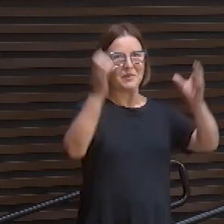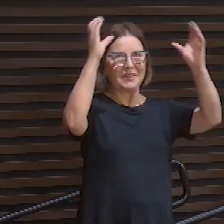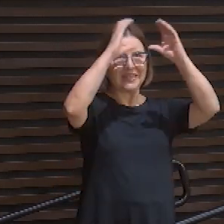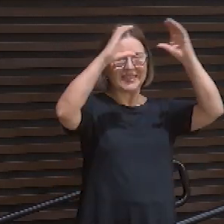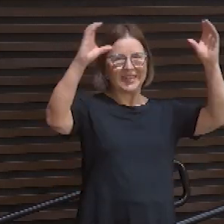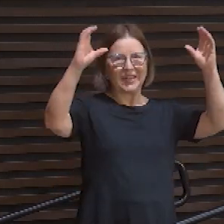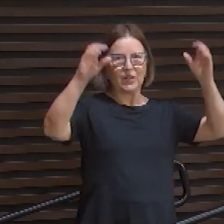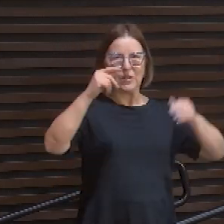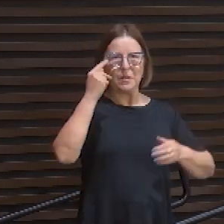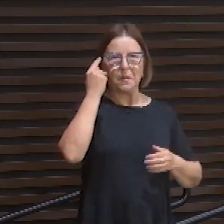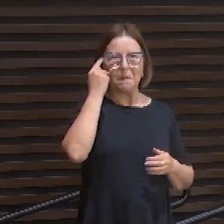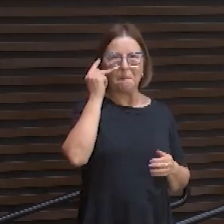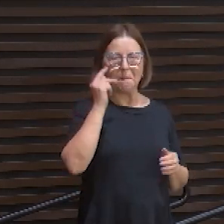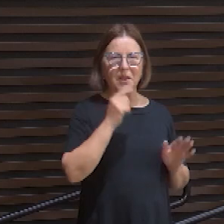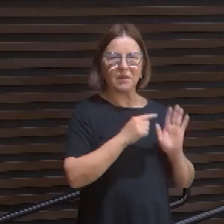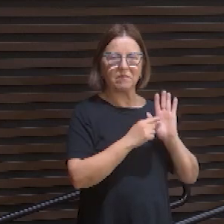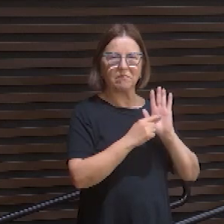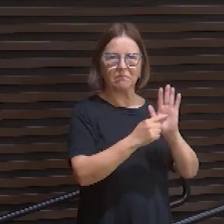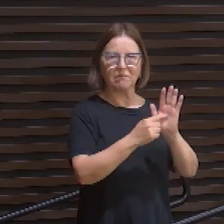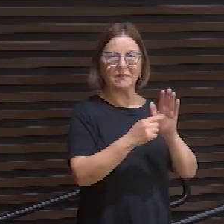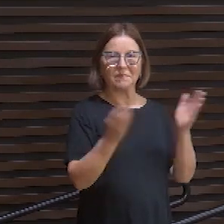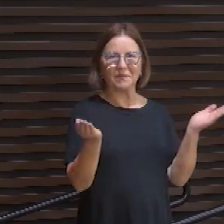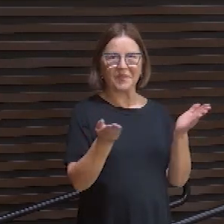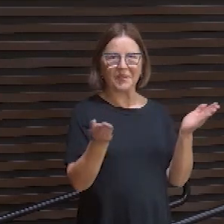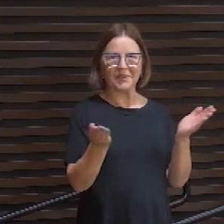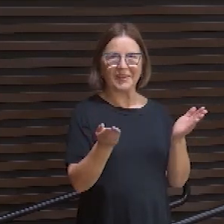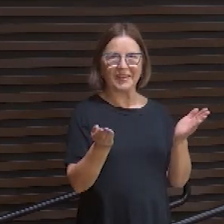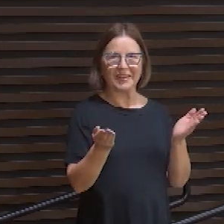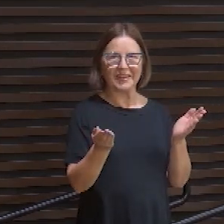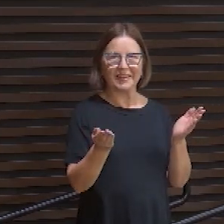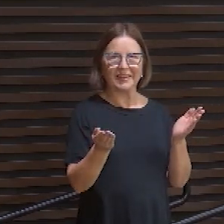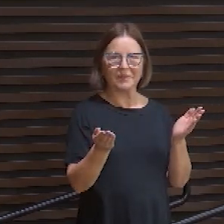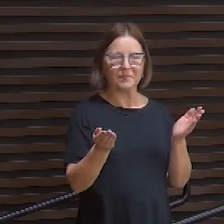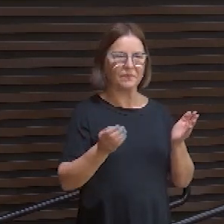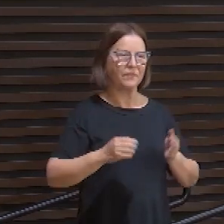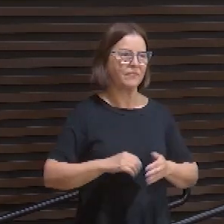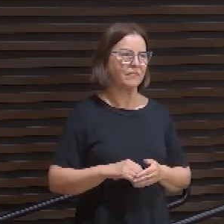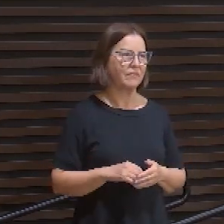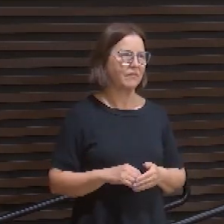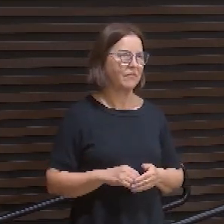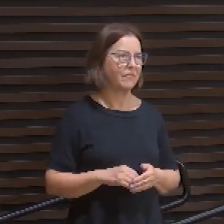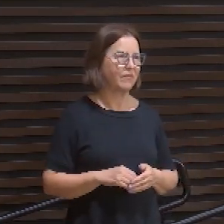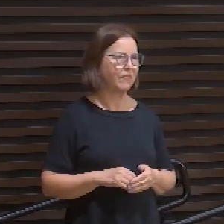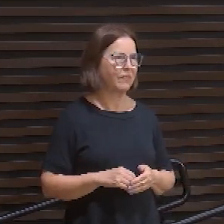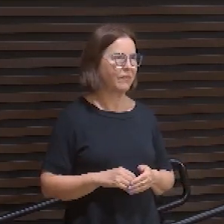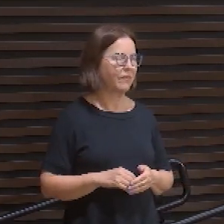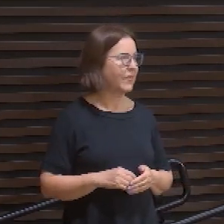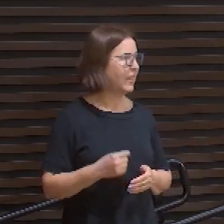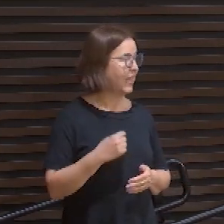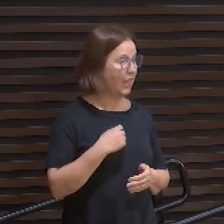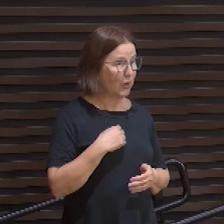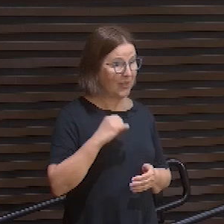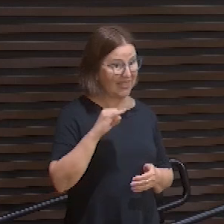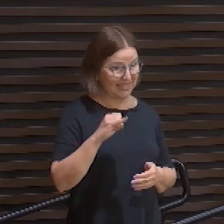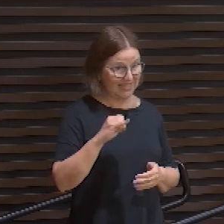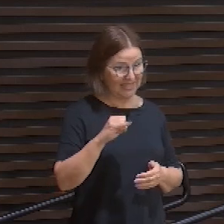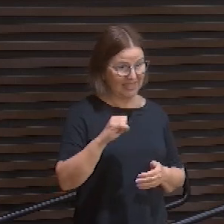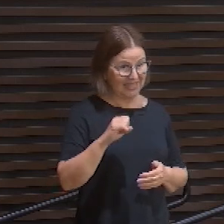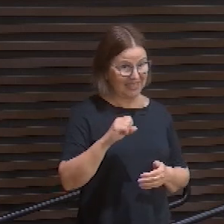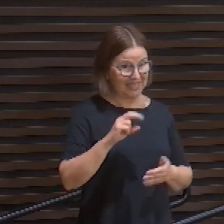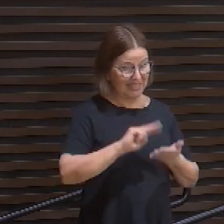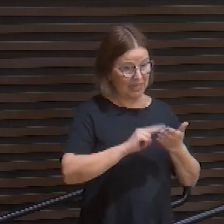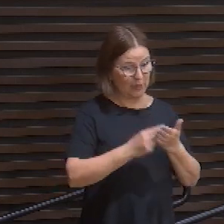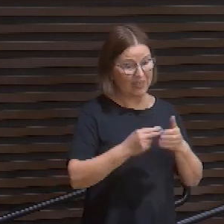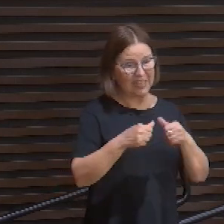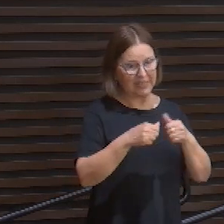para comparecer agora. Se eu fosse tradutor desse texto, eu